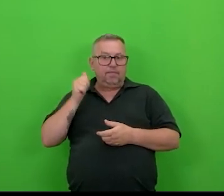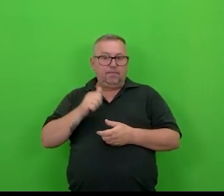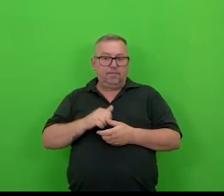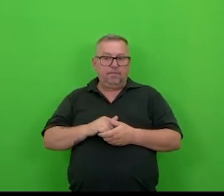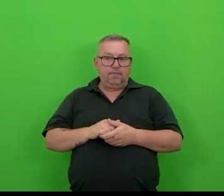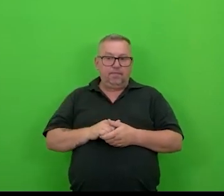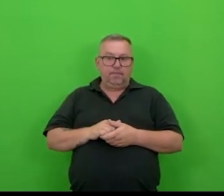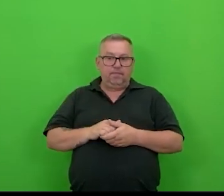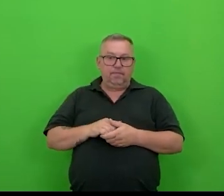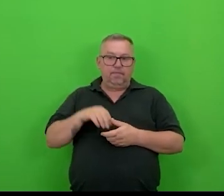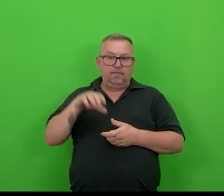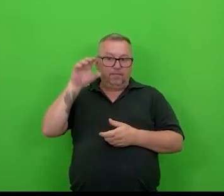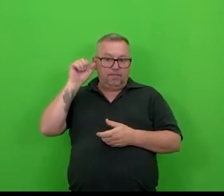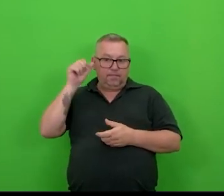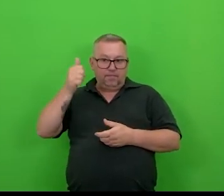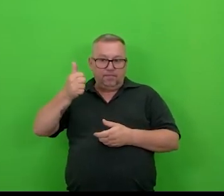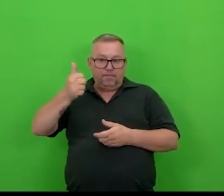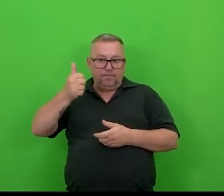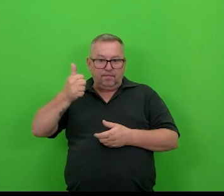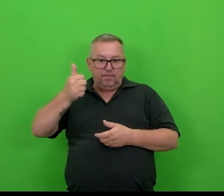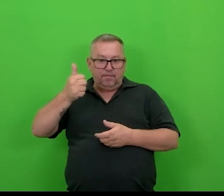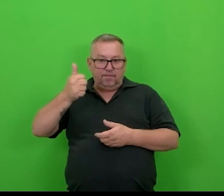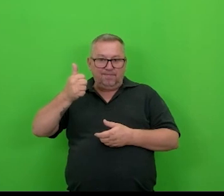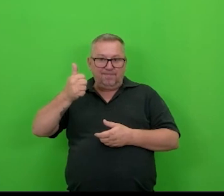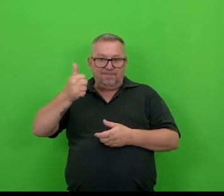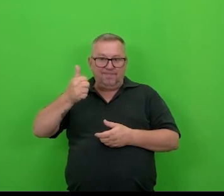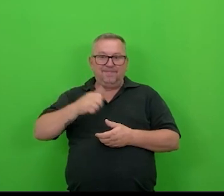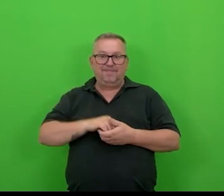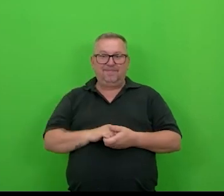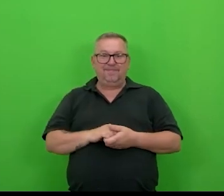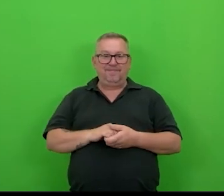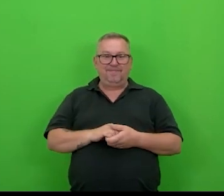Tô. Faz um joinha se você estiver me ouvindo bem.